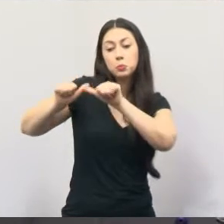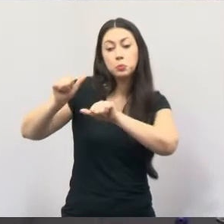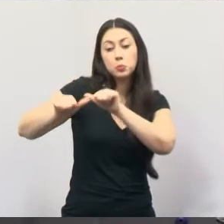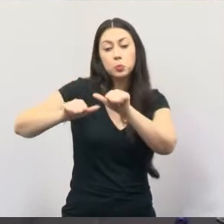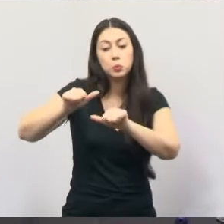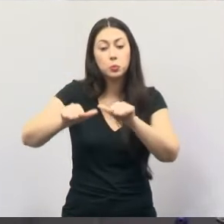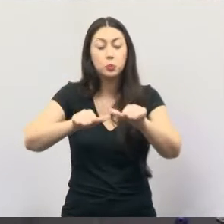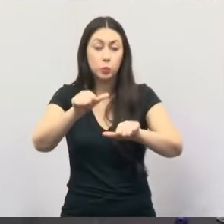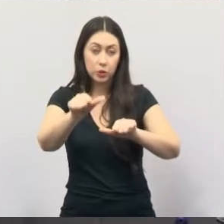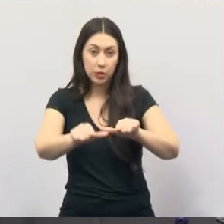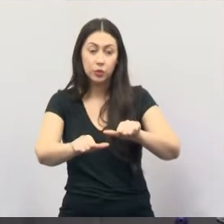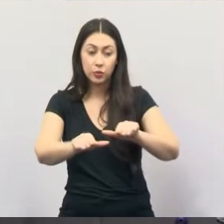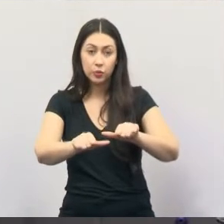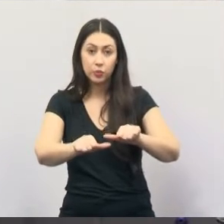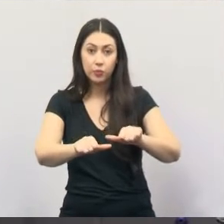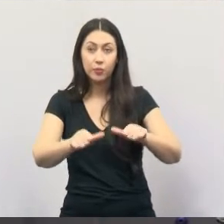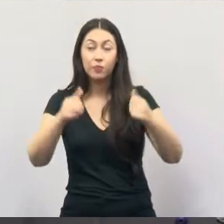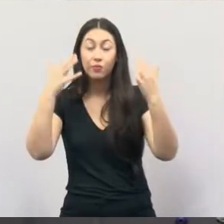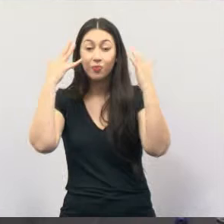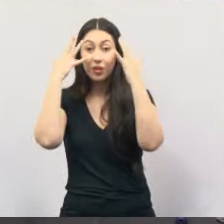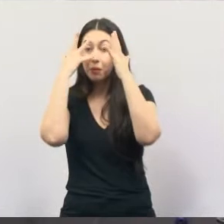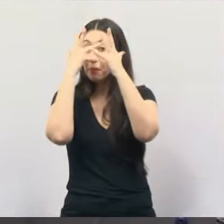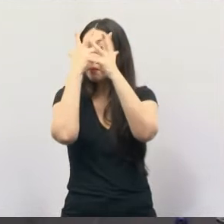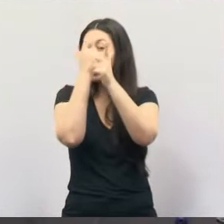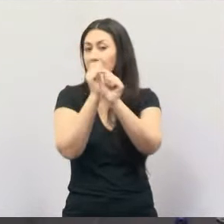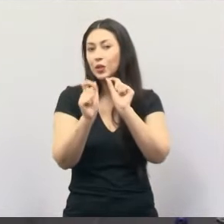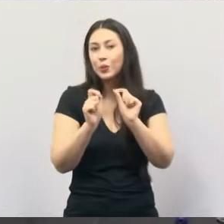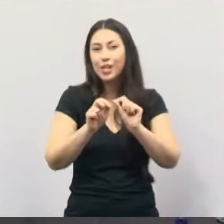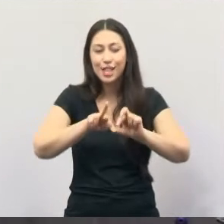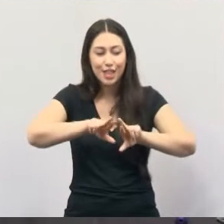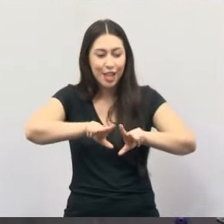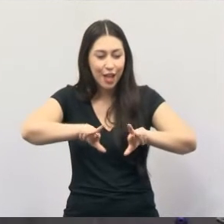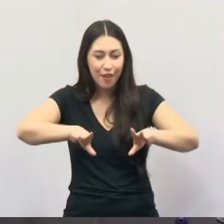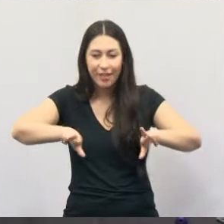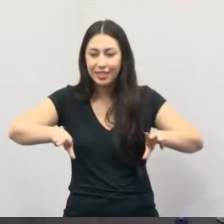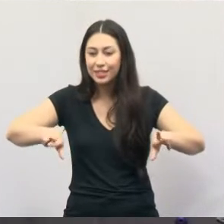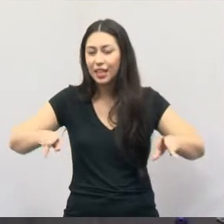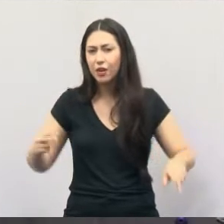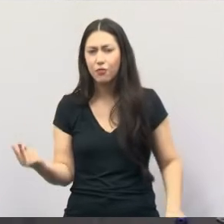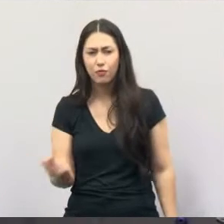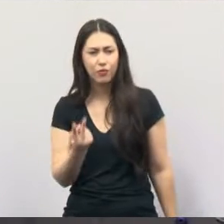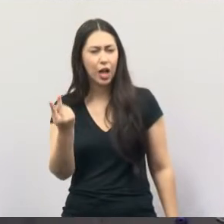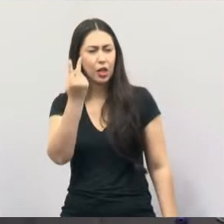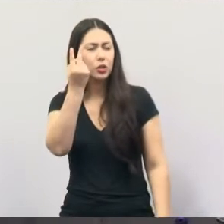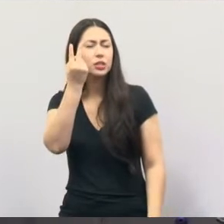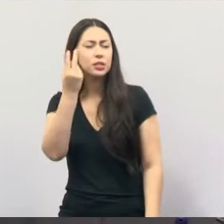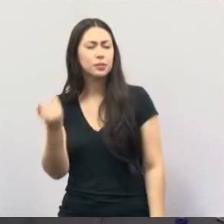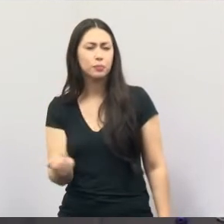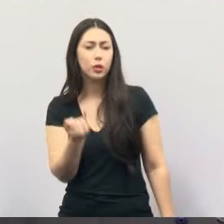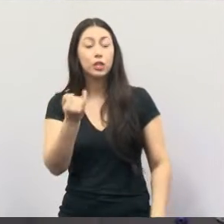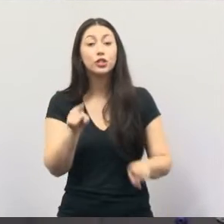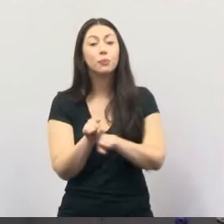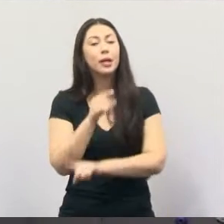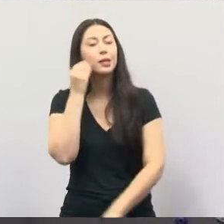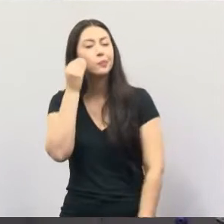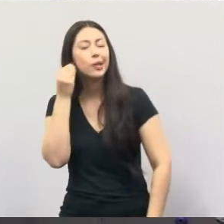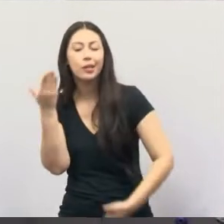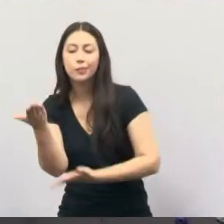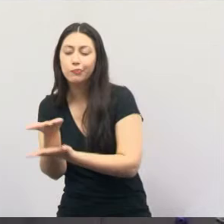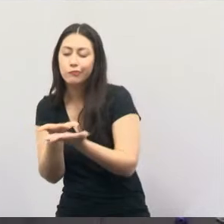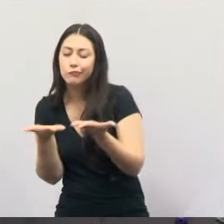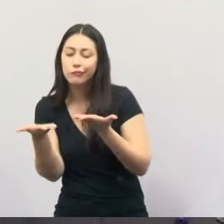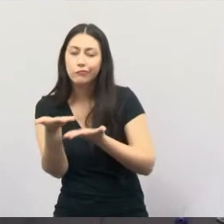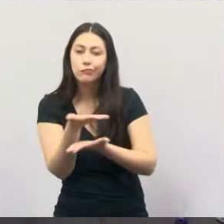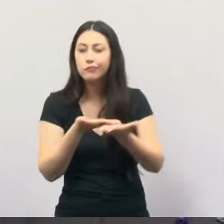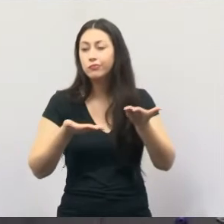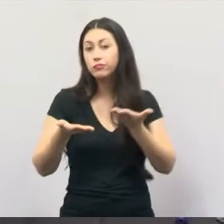o tempo histórico. Sua beleza está na diversidade, na riqueza de valores e na troca de experiências. Não